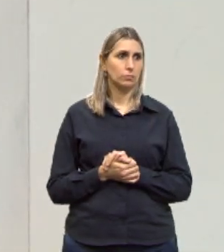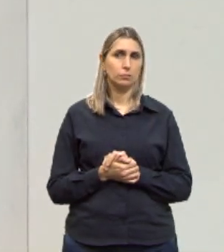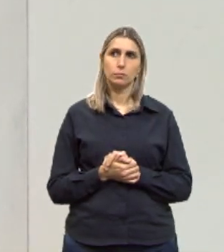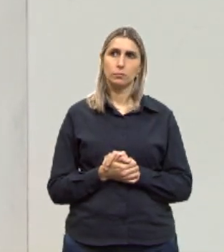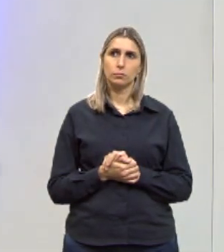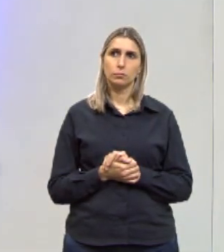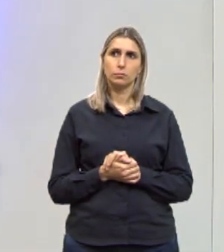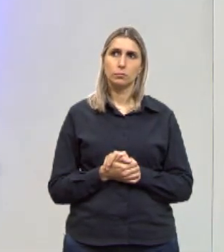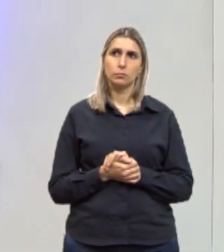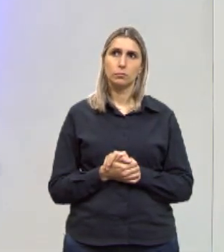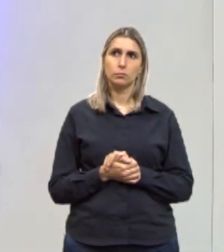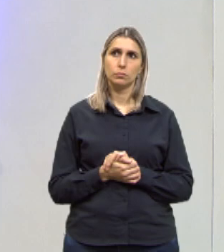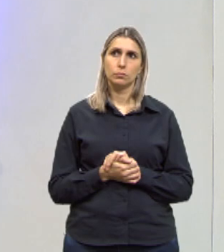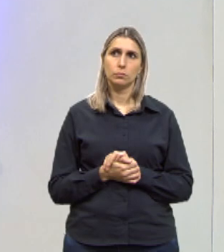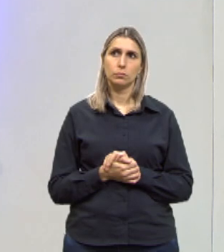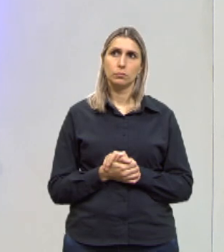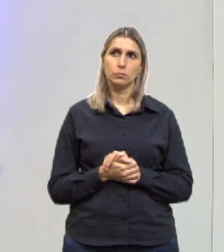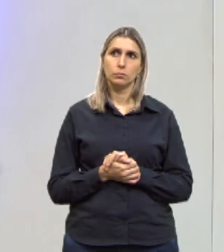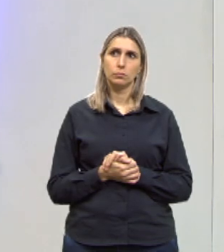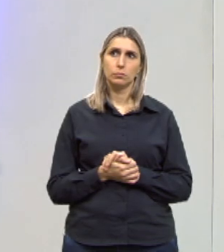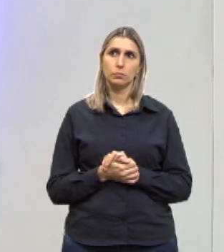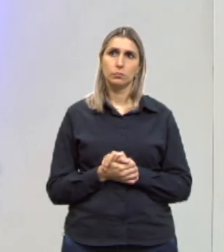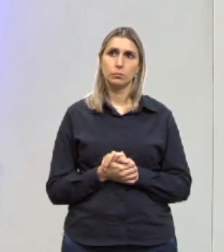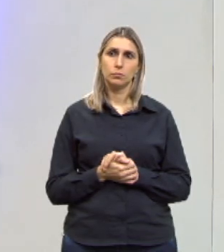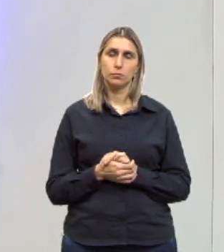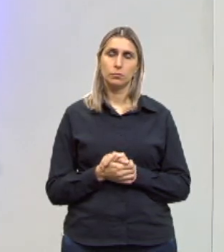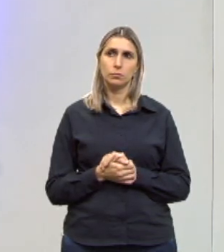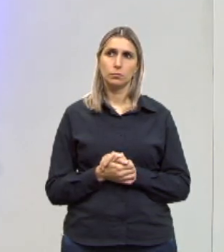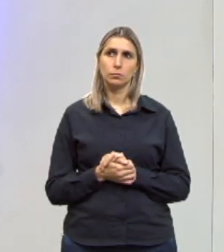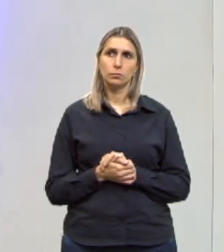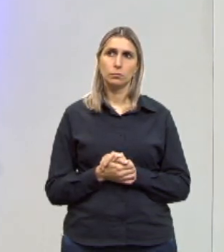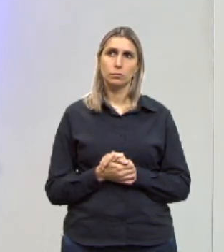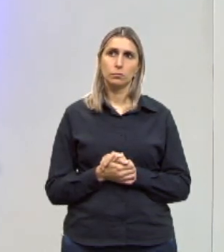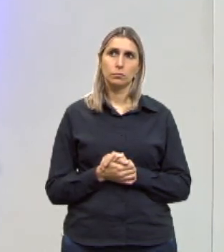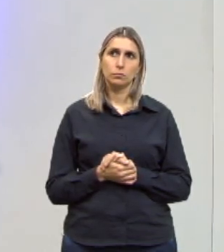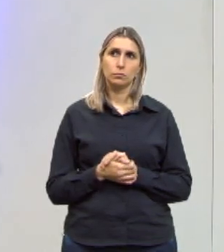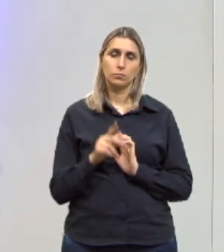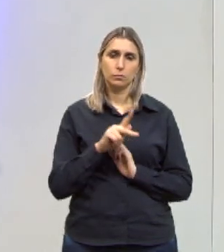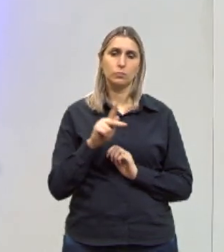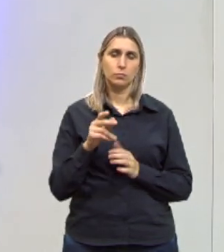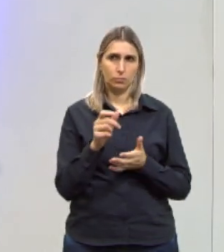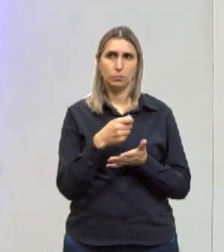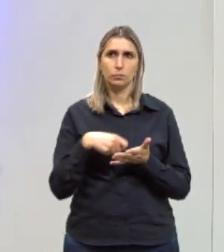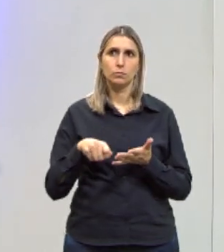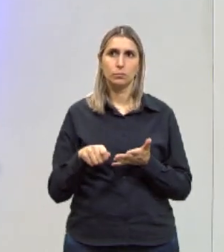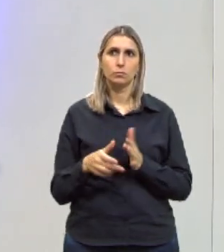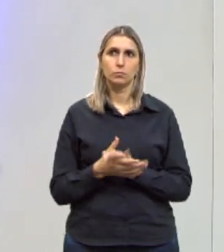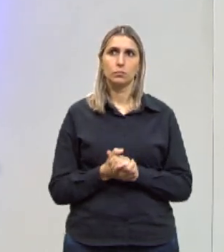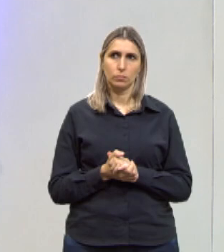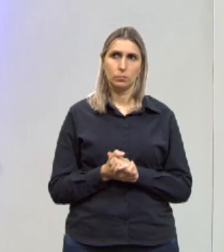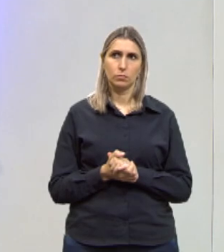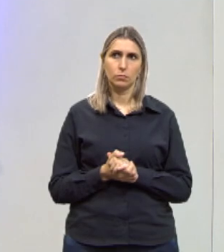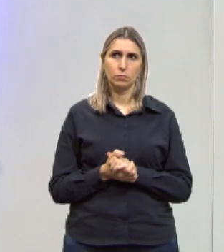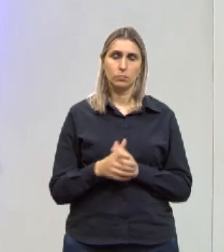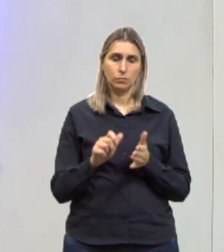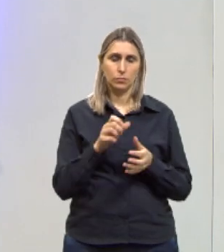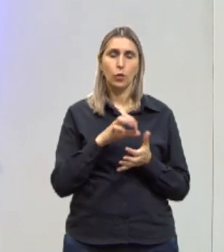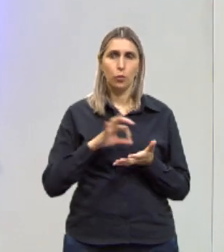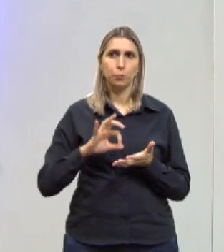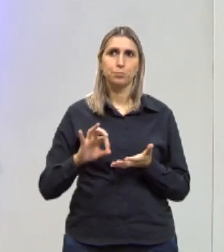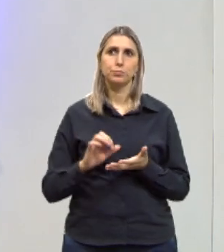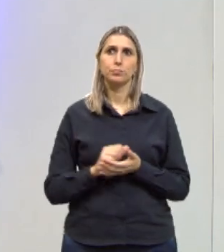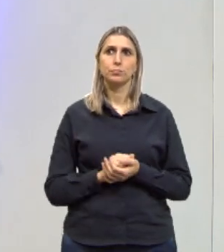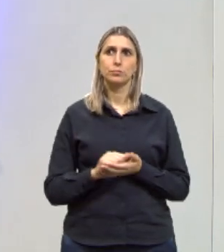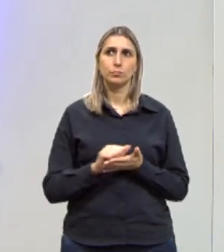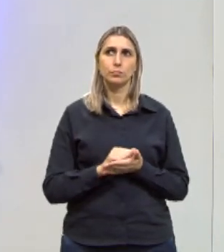3 vezes 2, 6. 3 vezes 1, 3 aqui, gente. Eu vi que não podia, né? 150. 56. Se